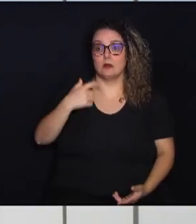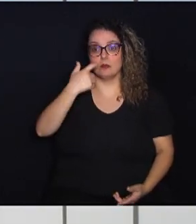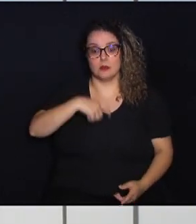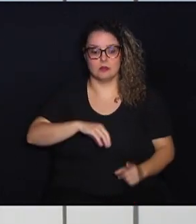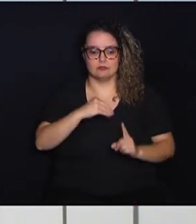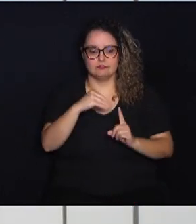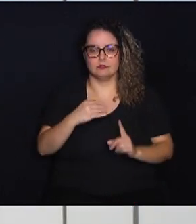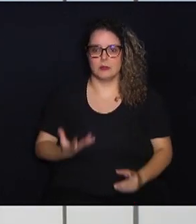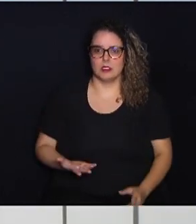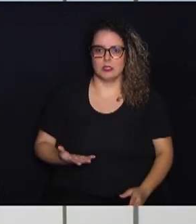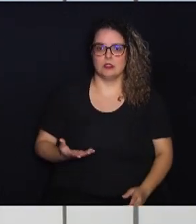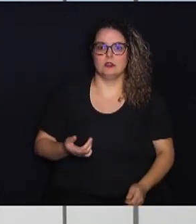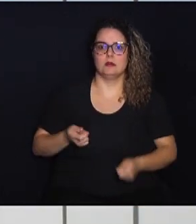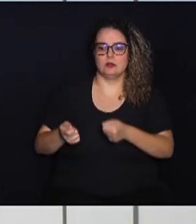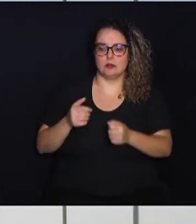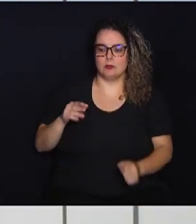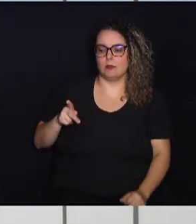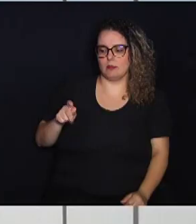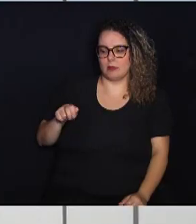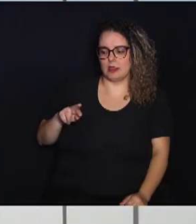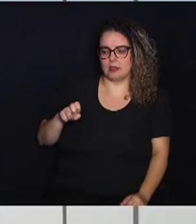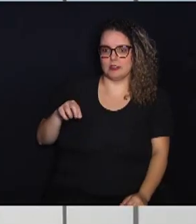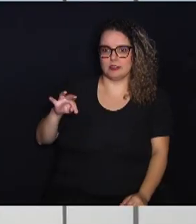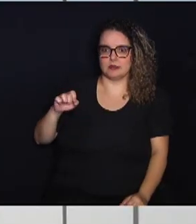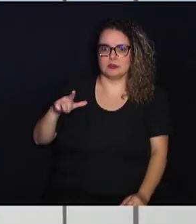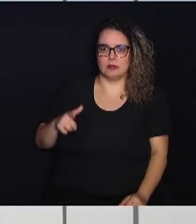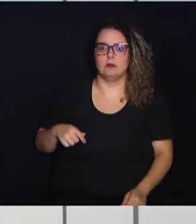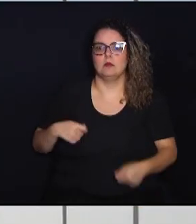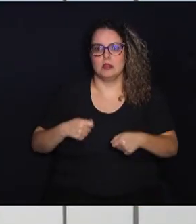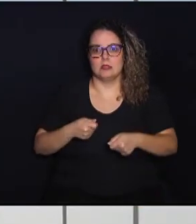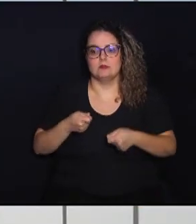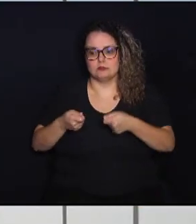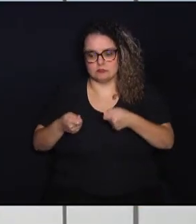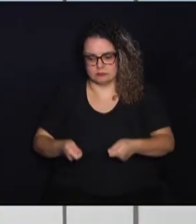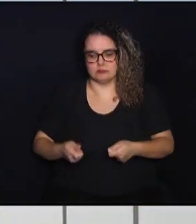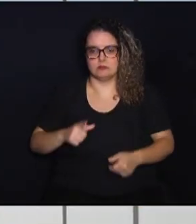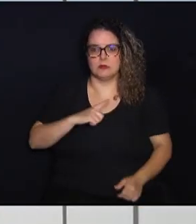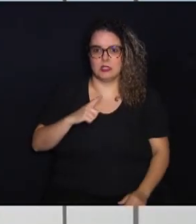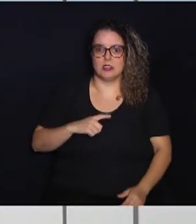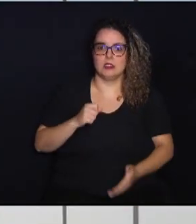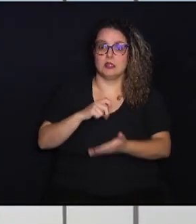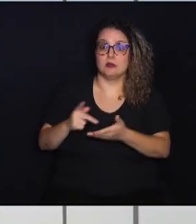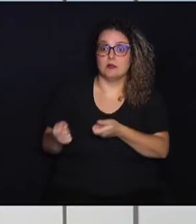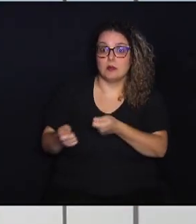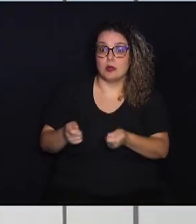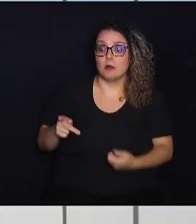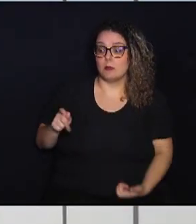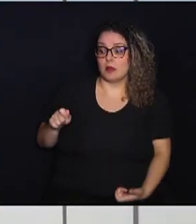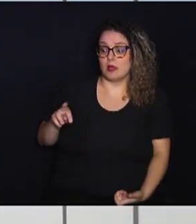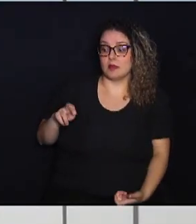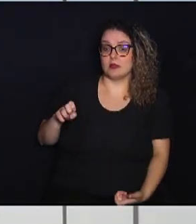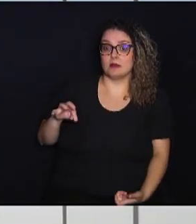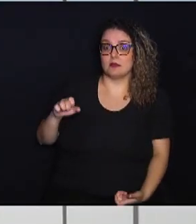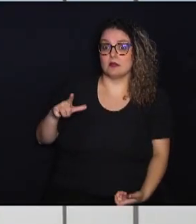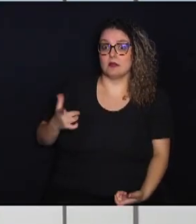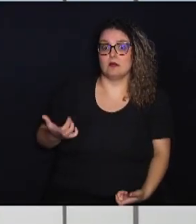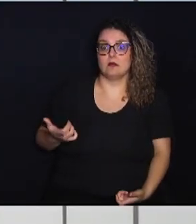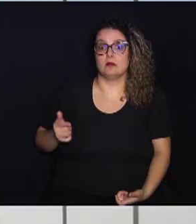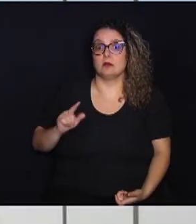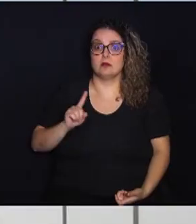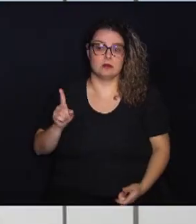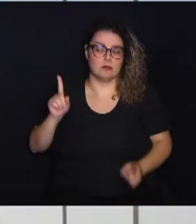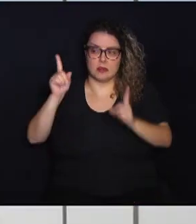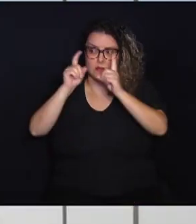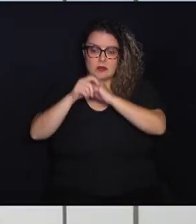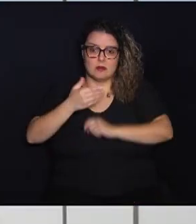Então, o controle parental, ele tem que existir. E existem aplicativos de controle parental que não vai nem dar tanto trabalho assim